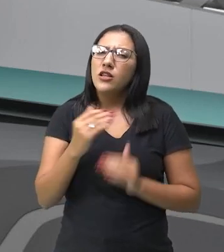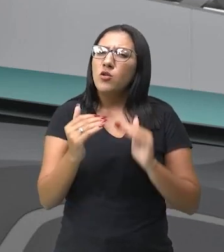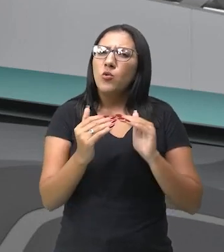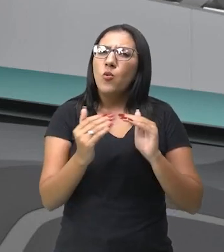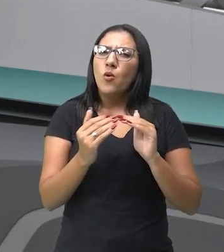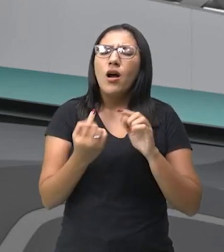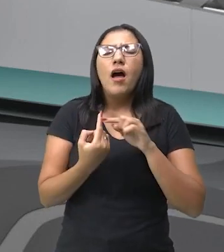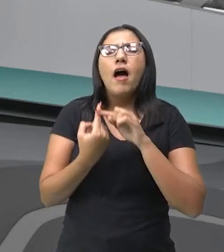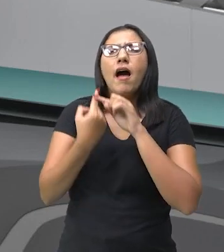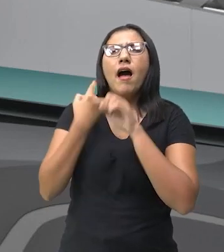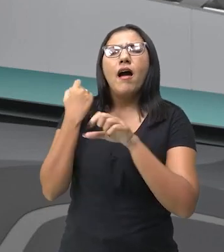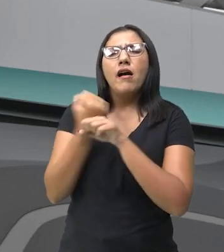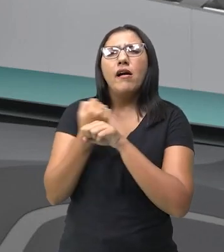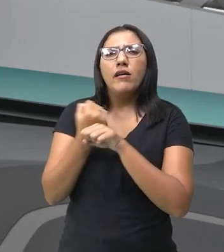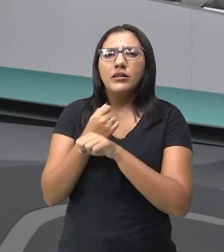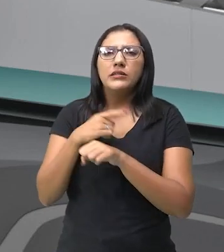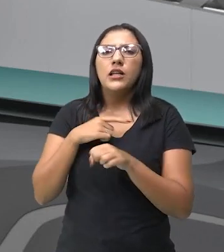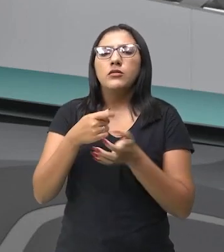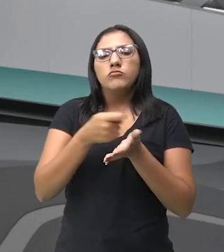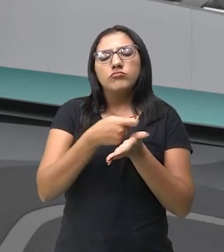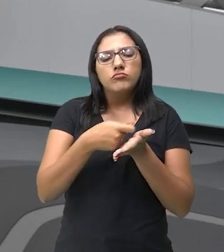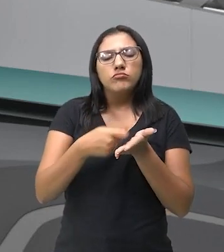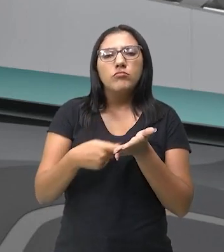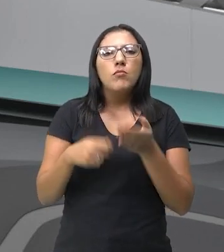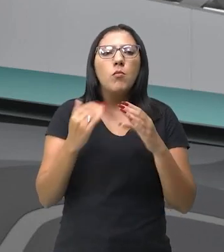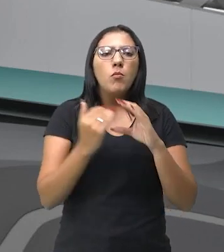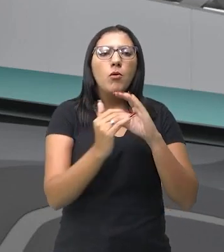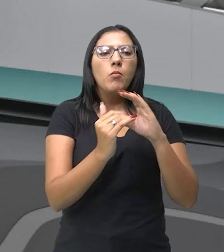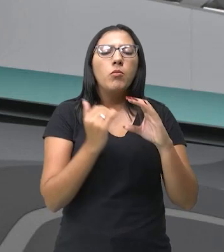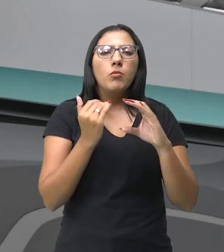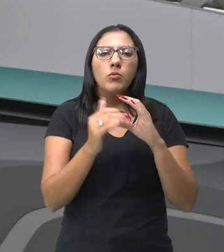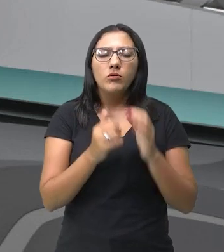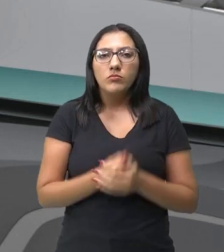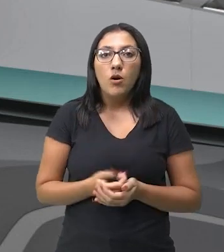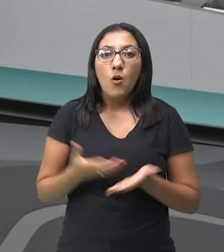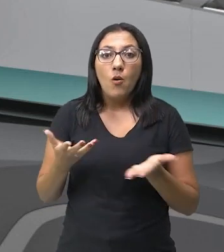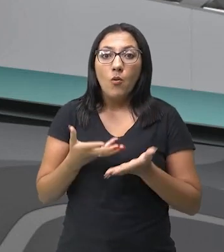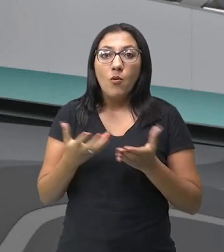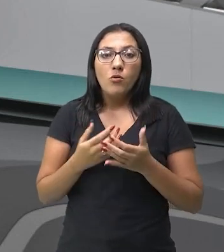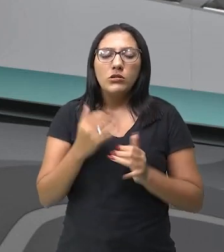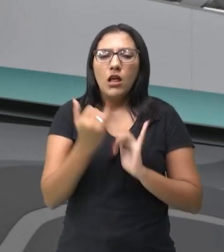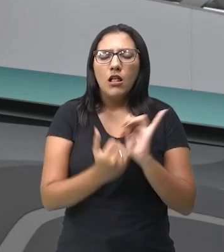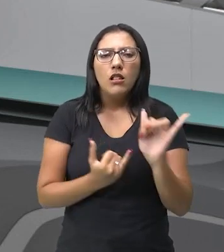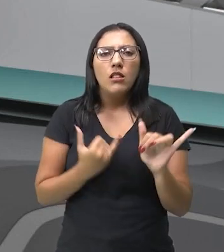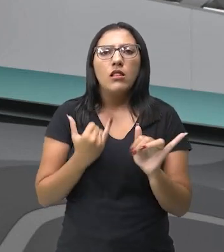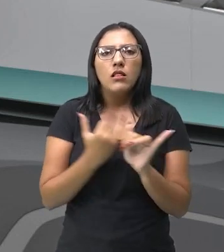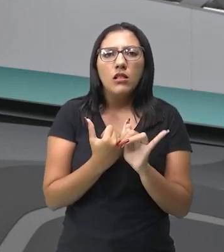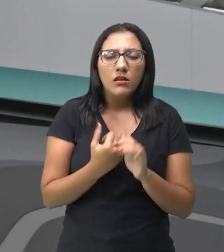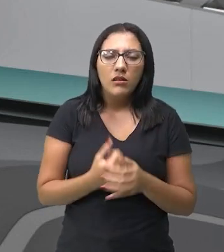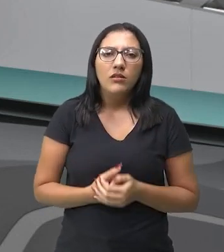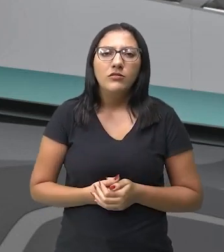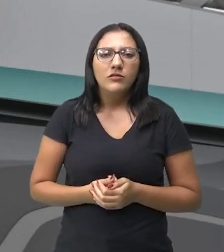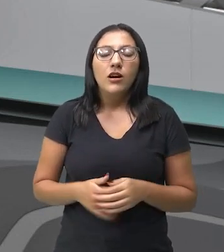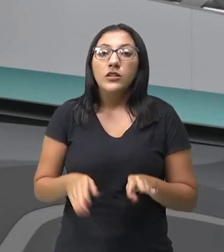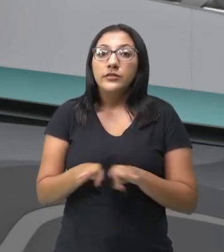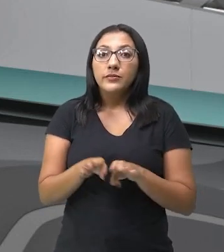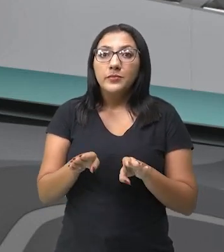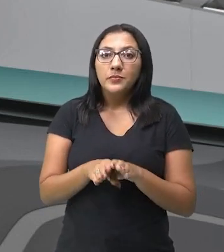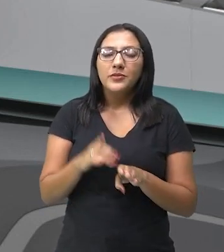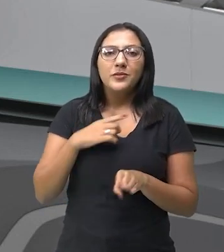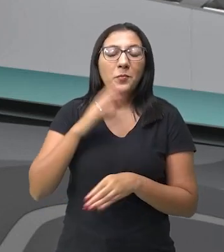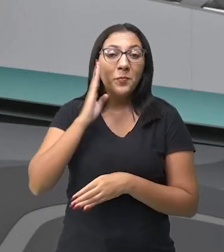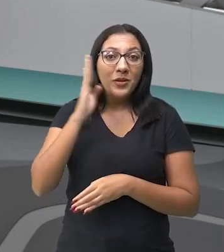comunicavam por carta, depois passaram a se comunicar por e-mail e hoje em dia elas se comunicam justamente